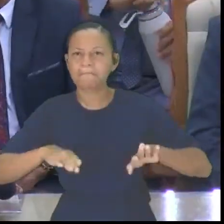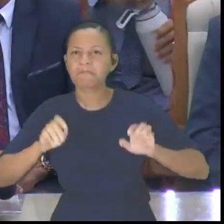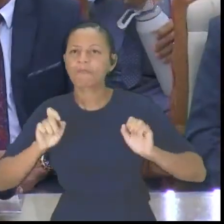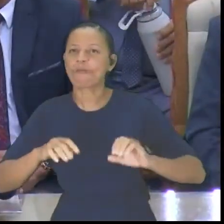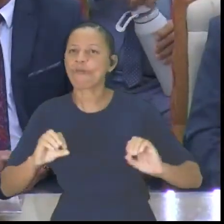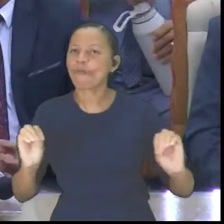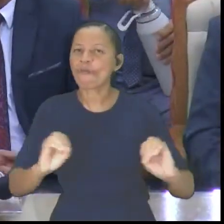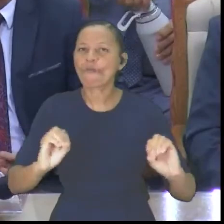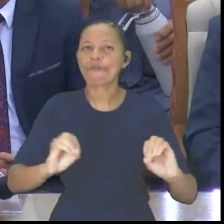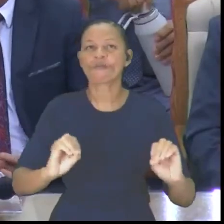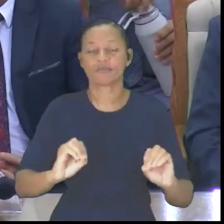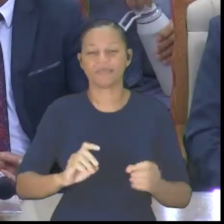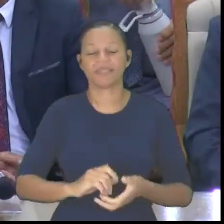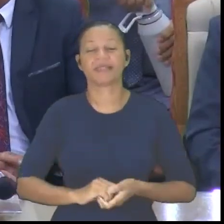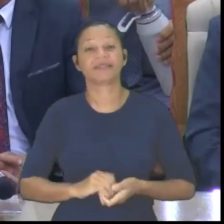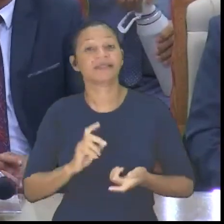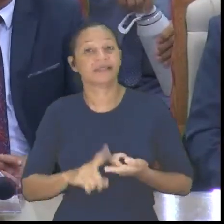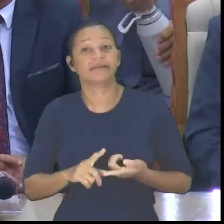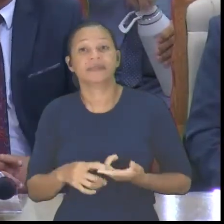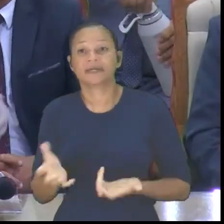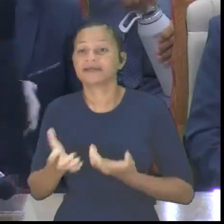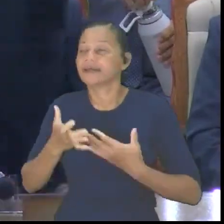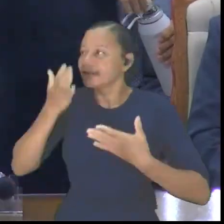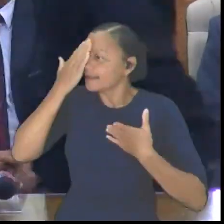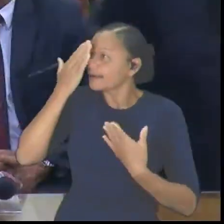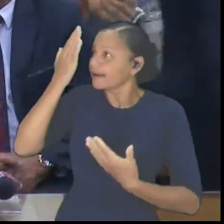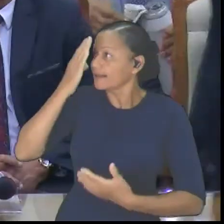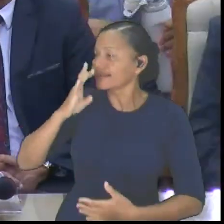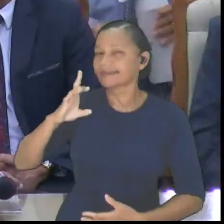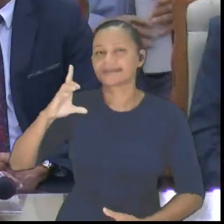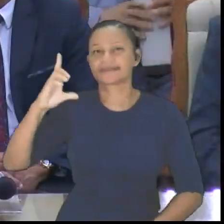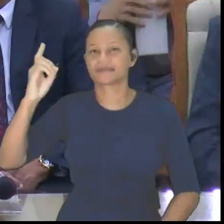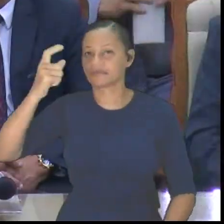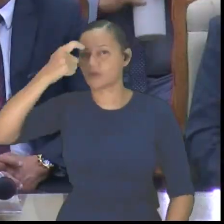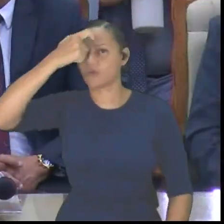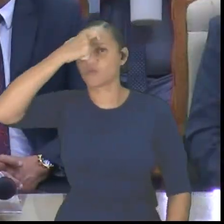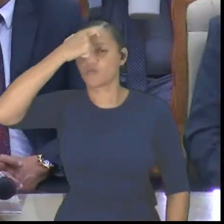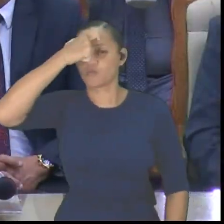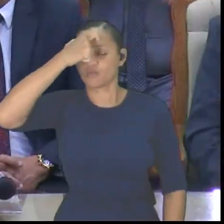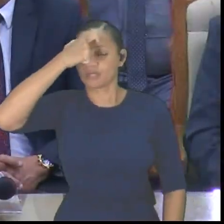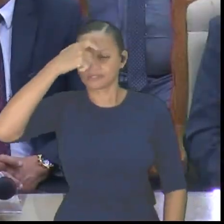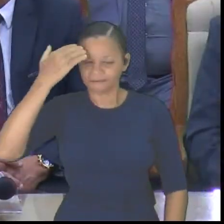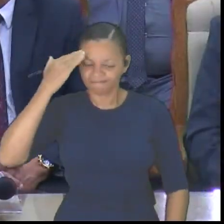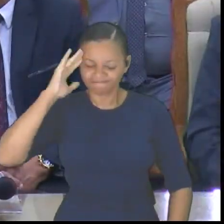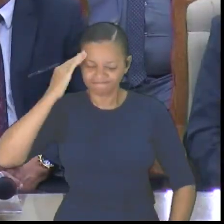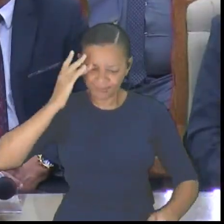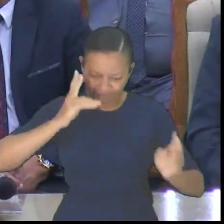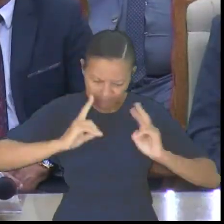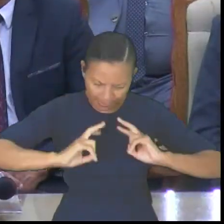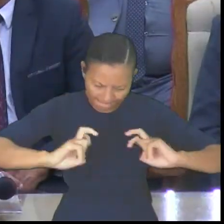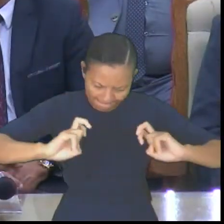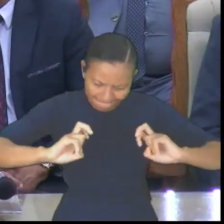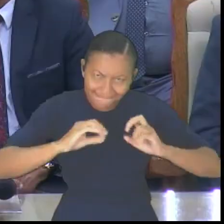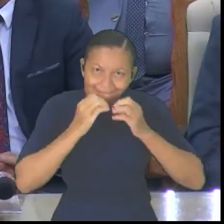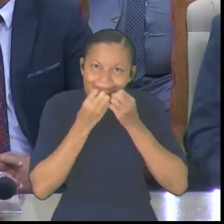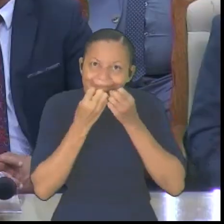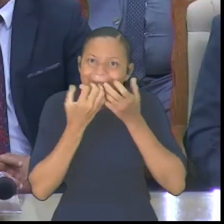e pela consciência de entender como é bom servir a Deus.